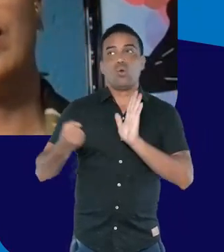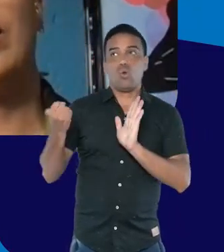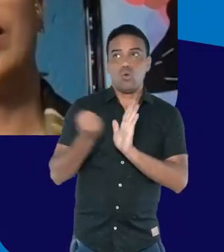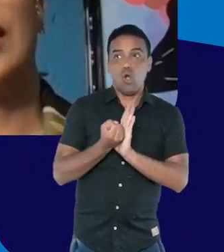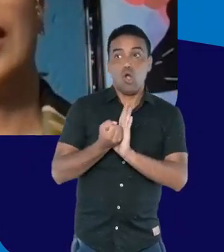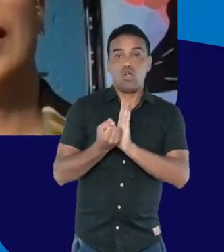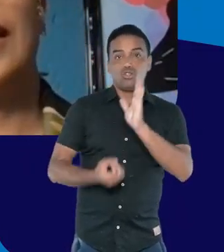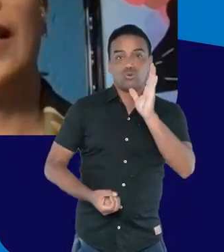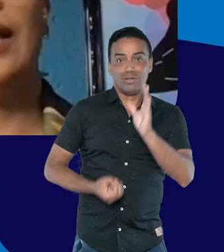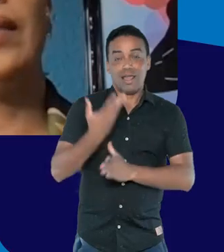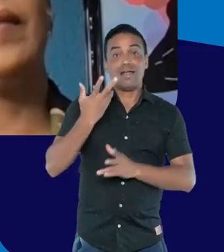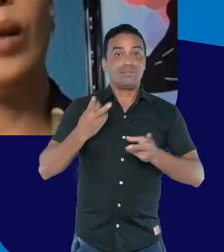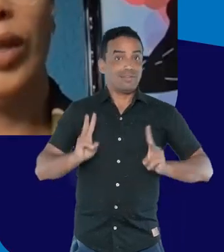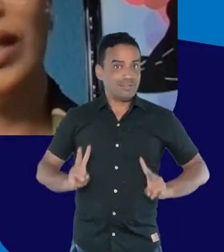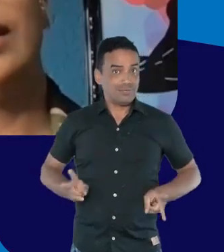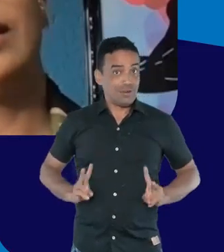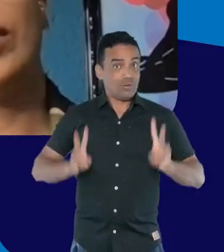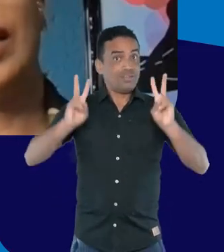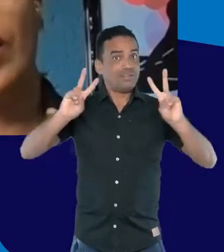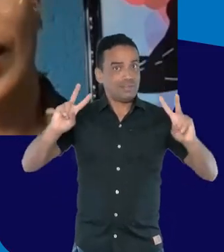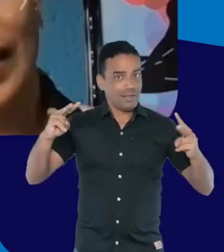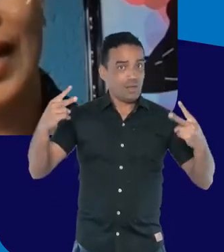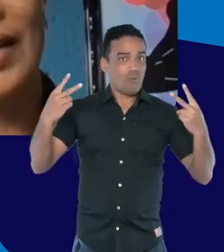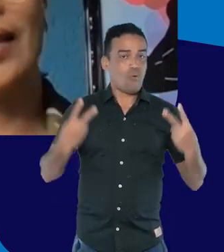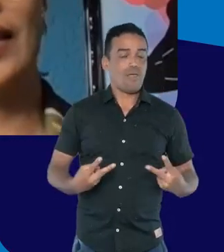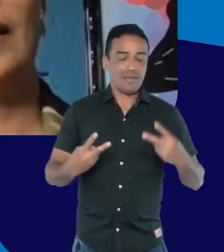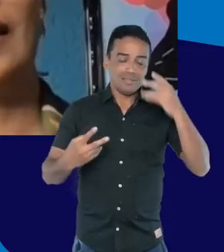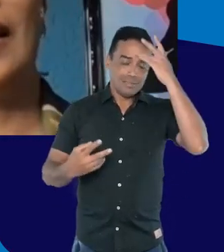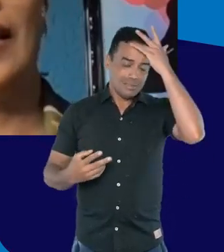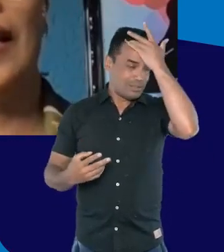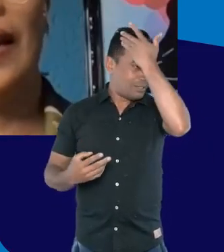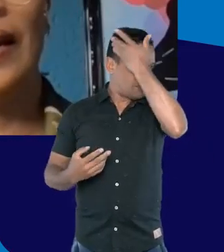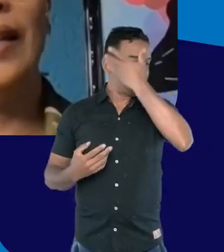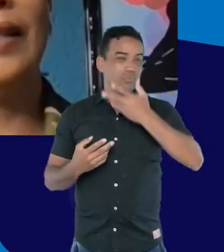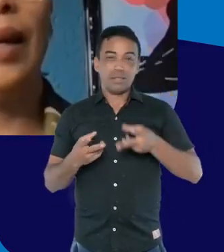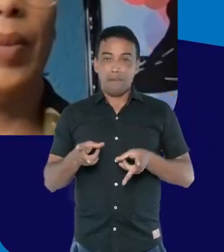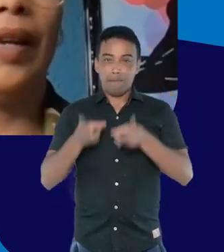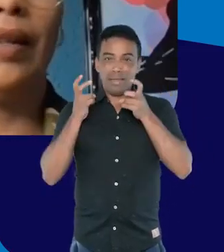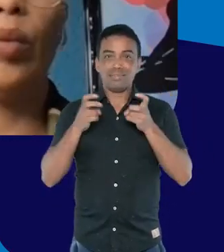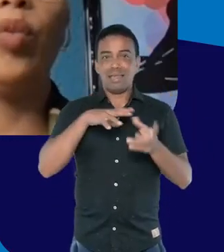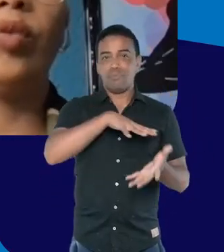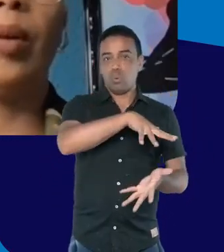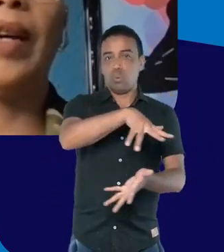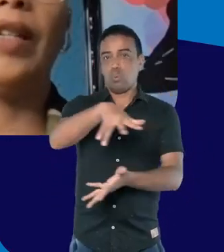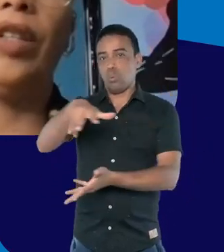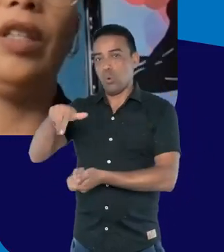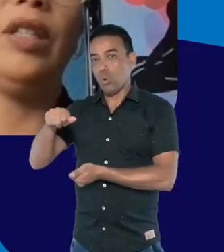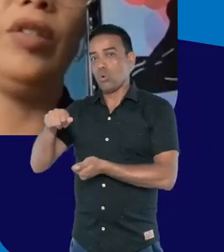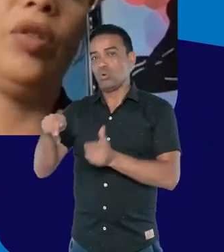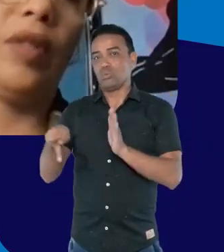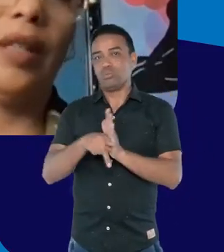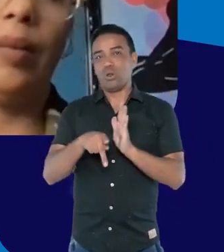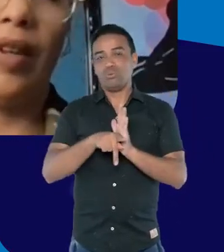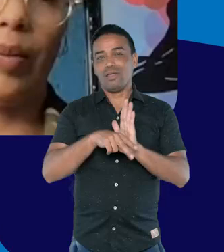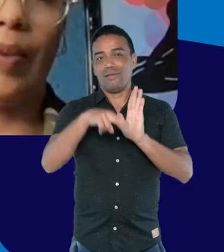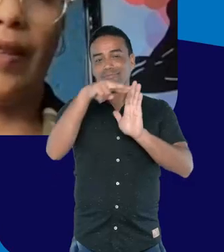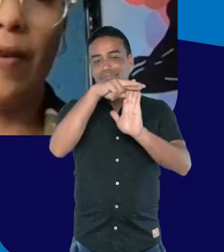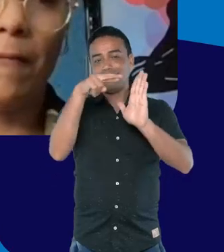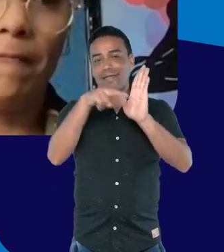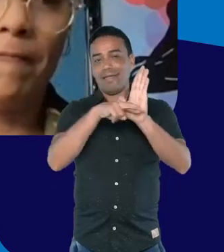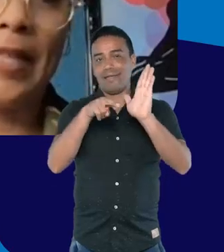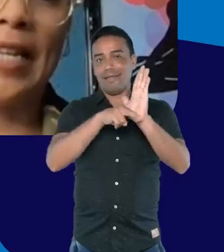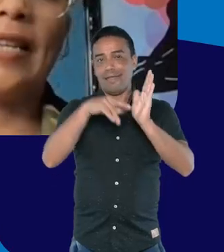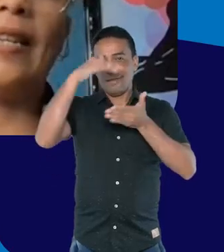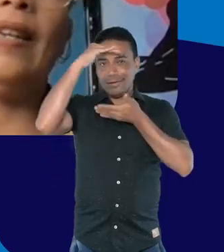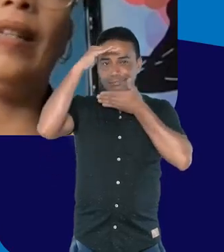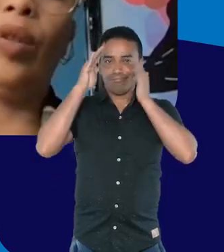foram criados que eles valorizam, reconhecem e interpretam o mundo a partir de um determinado